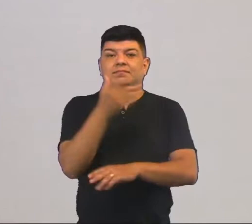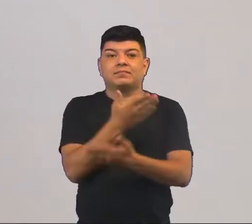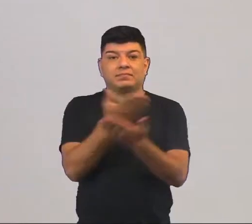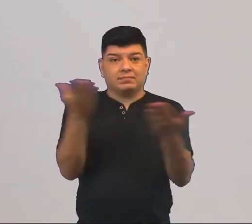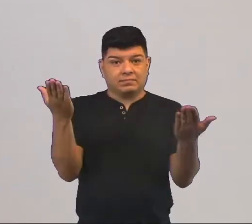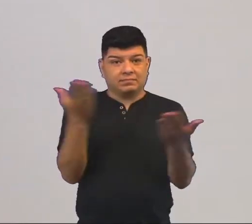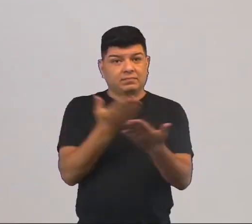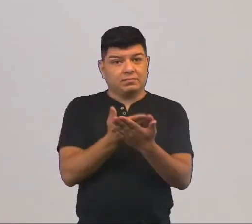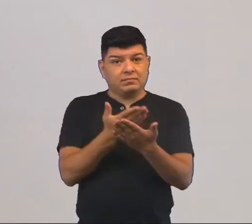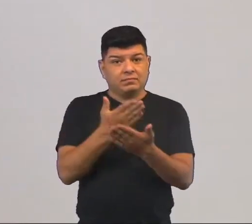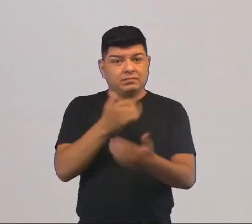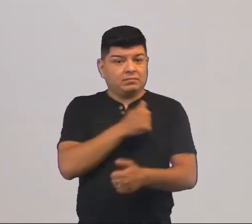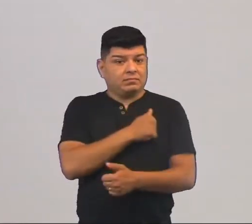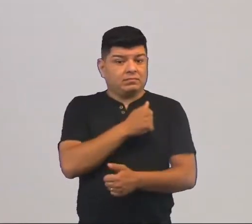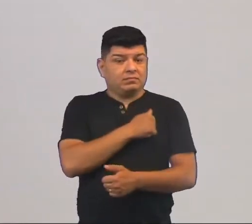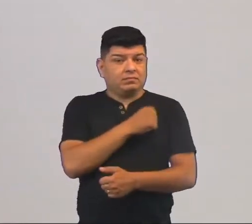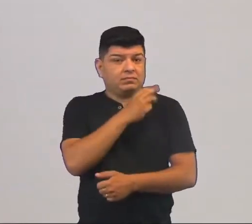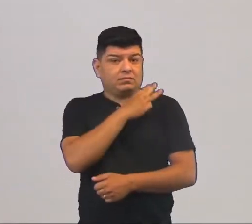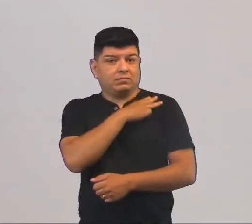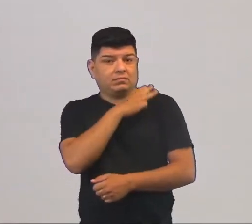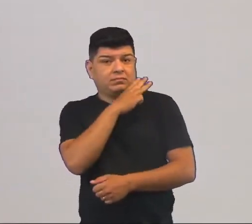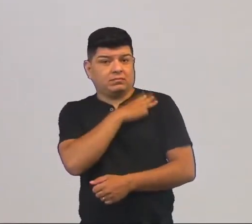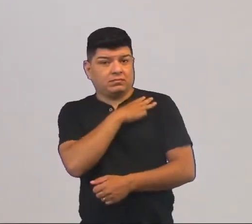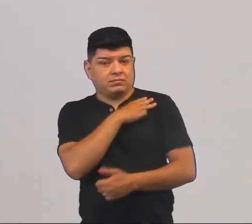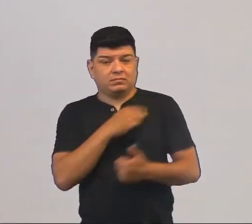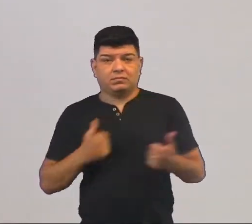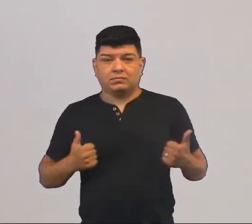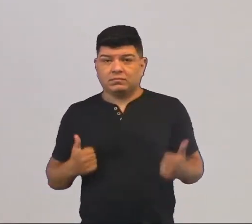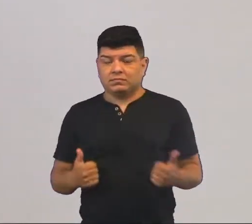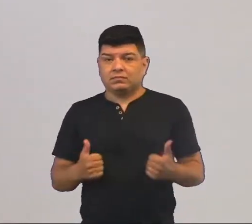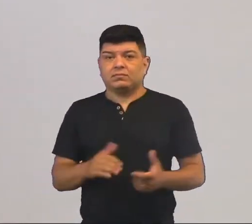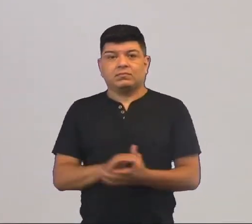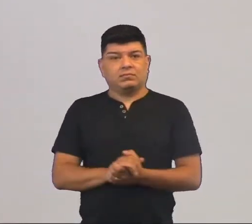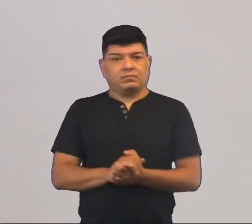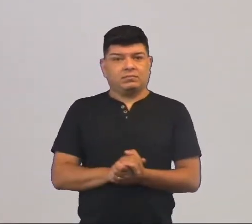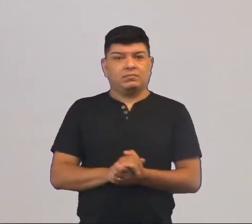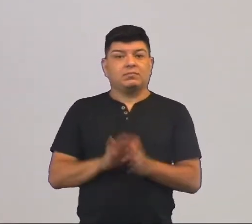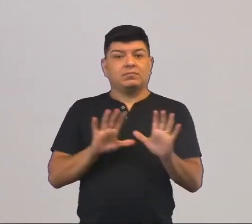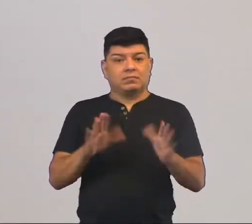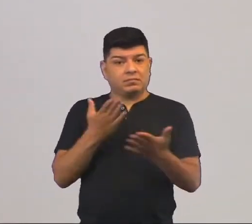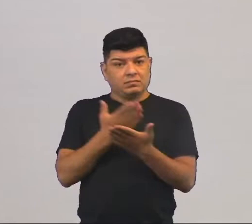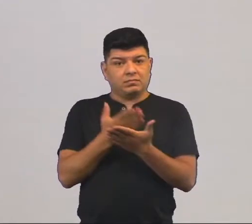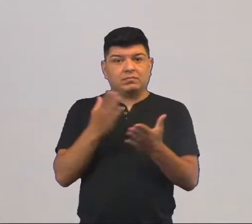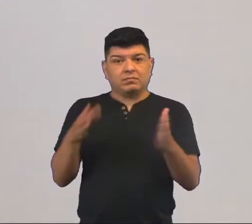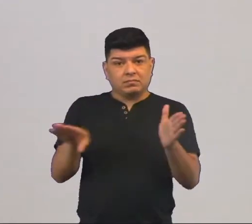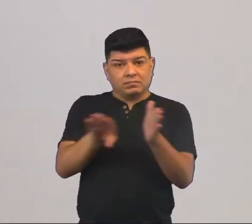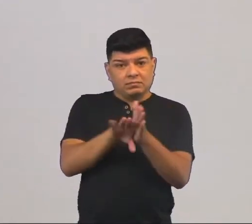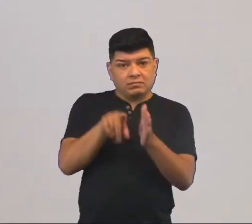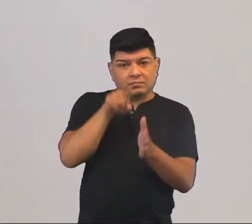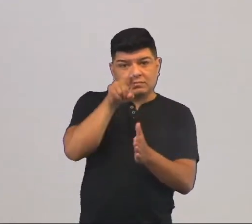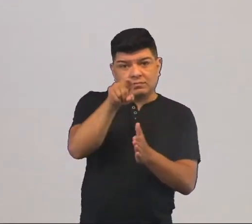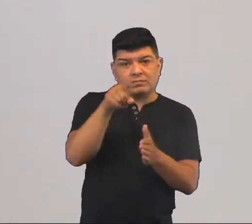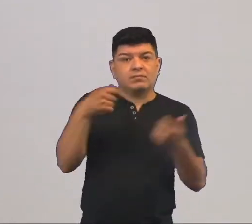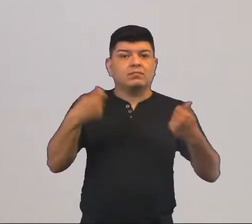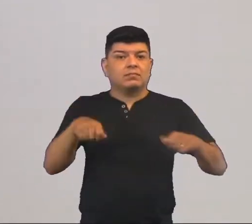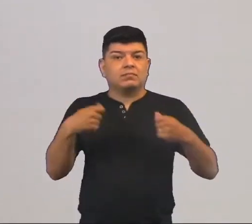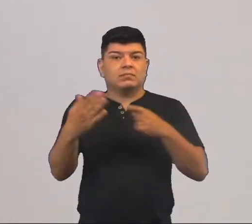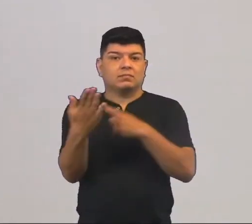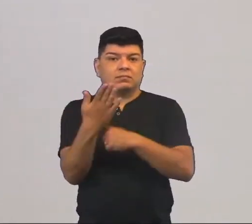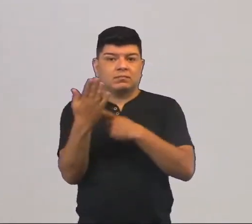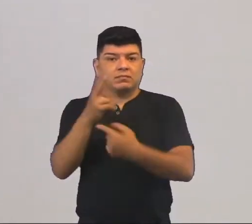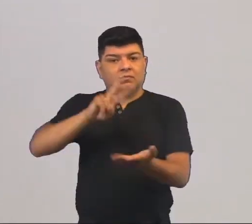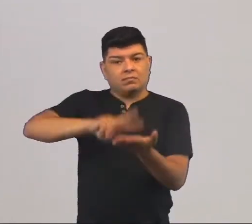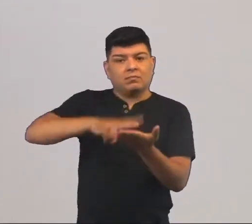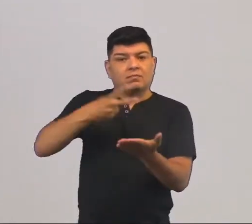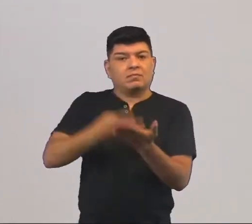é para você, aluno da terceira série do ensino médio. E para que esta aula chegue até você, eu conto aqui com a